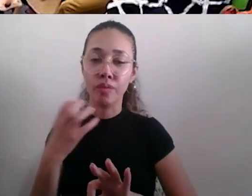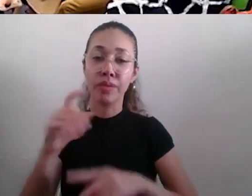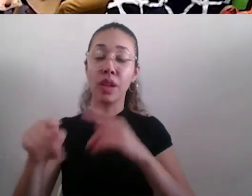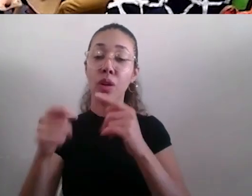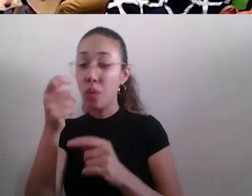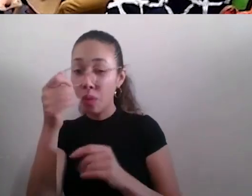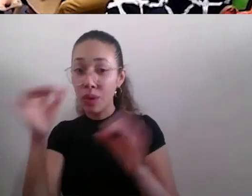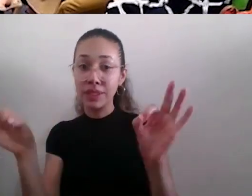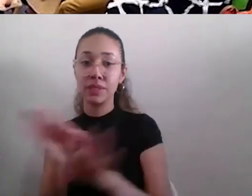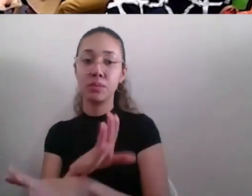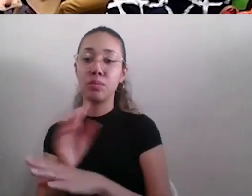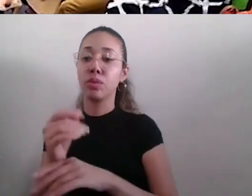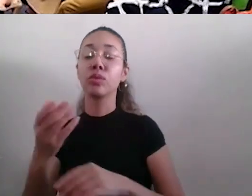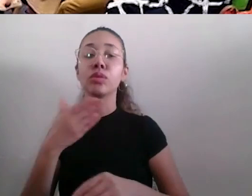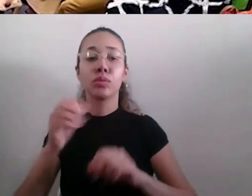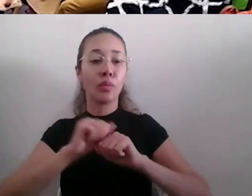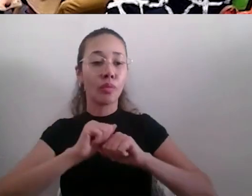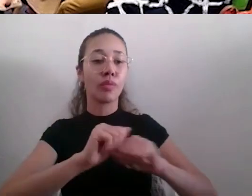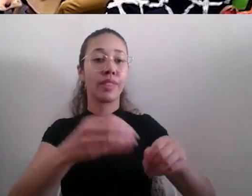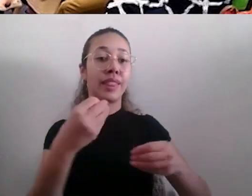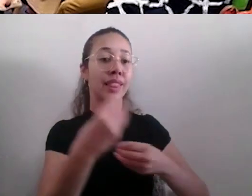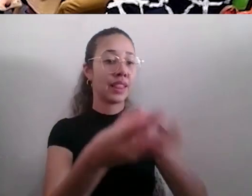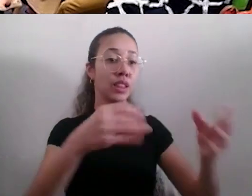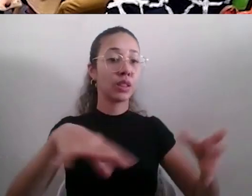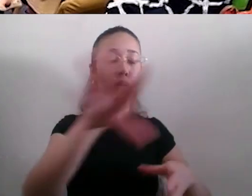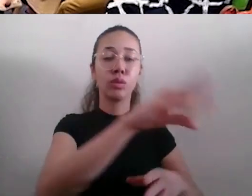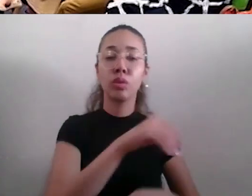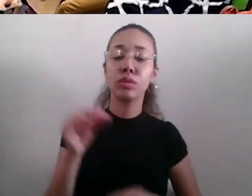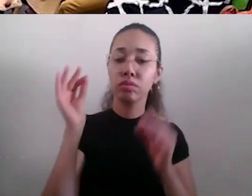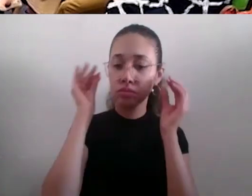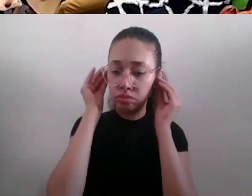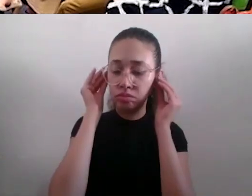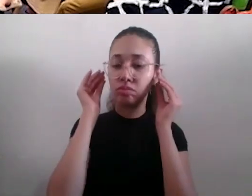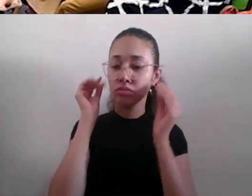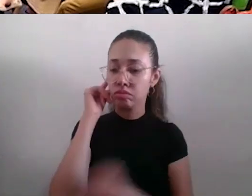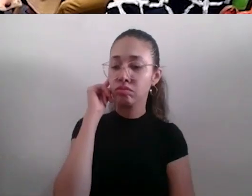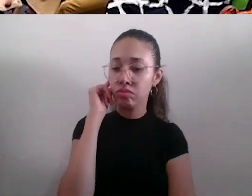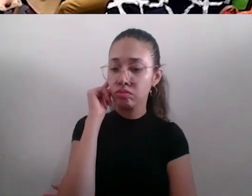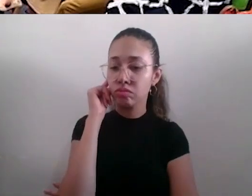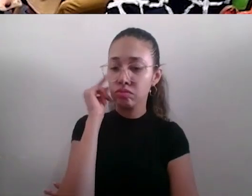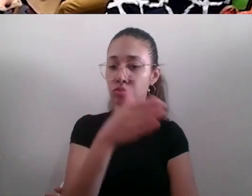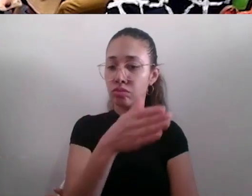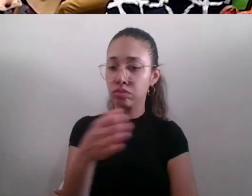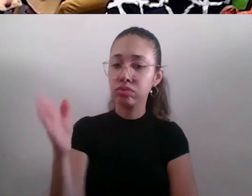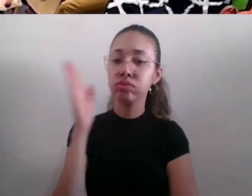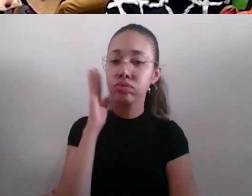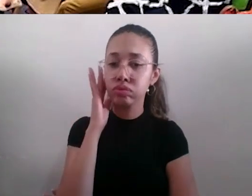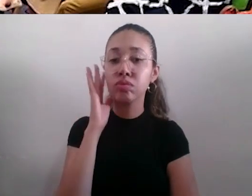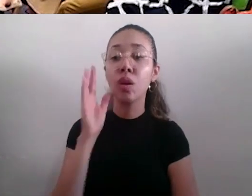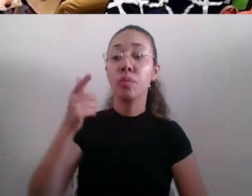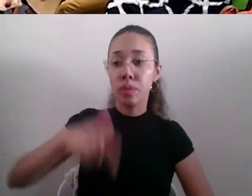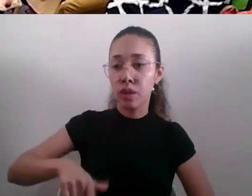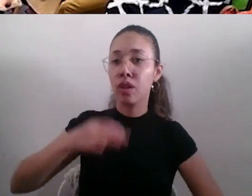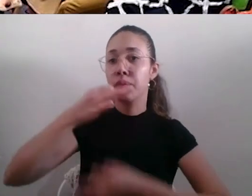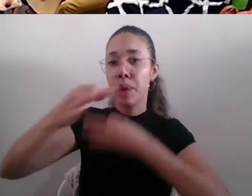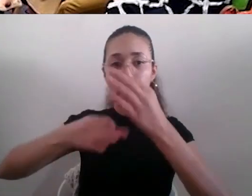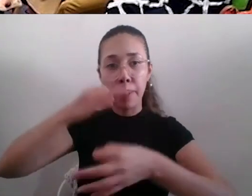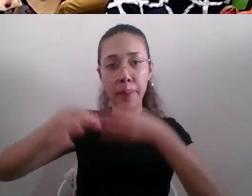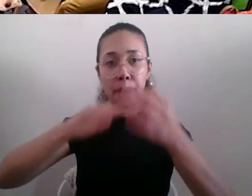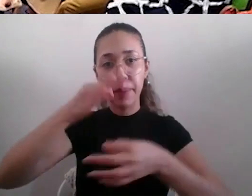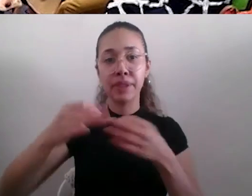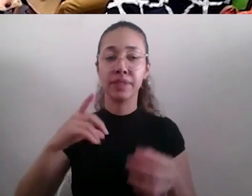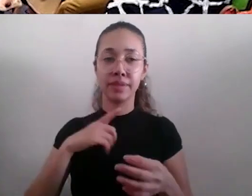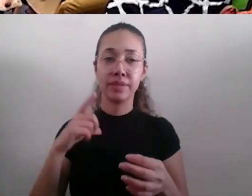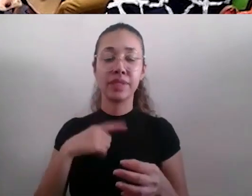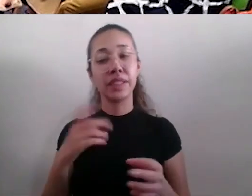equipe inteira, para todo mundo da Novelo, e todo mundo ouve, e aí dá mais sugestão, entendeu? Ainda antes de ir ao ar. Aí a pessoa diz,